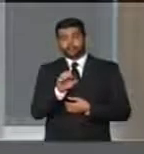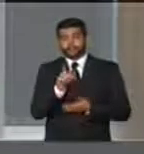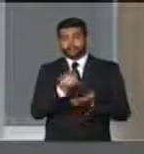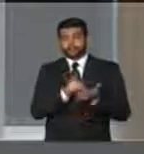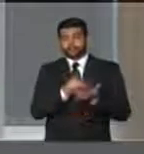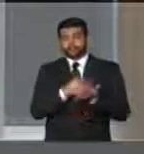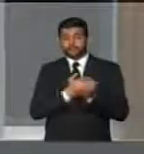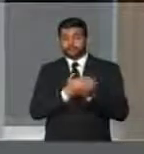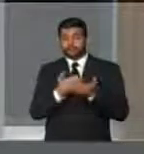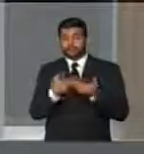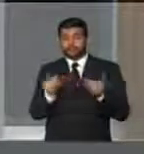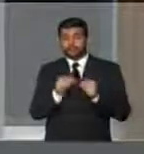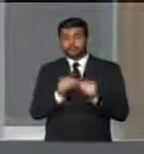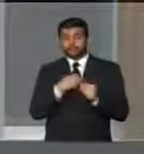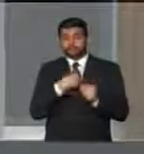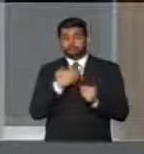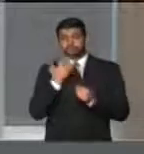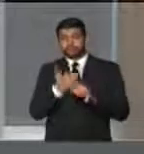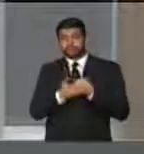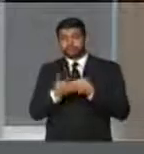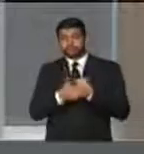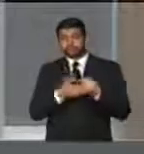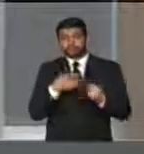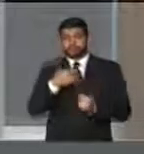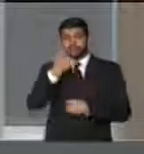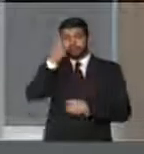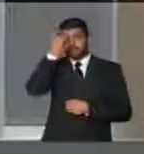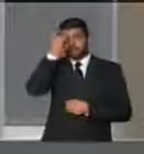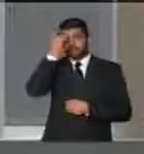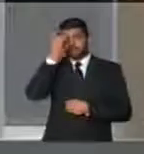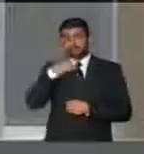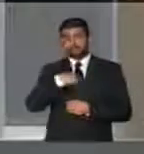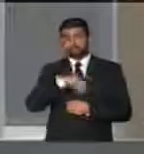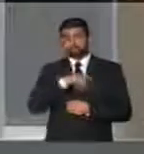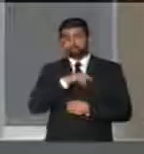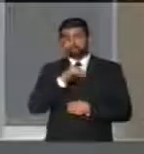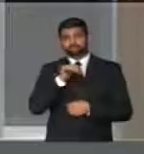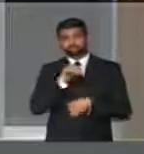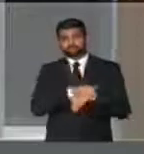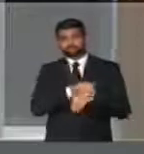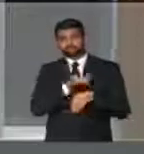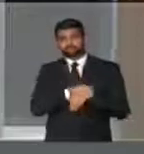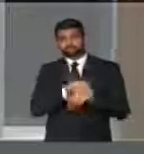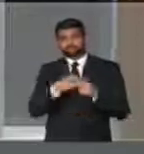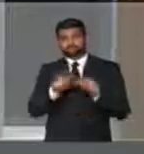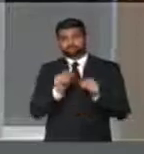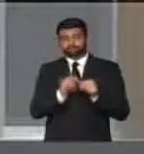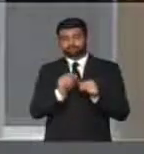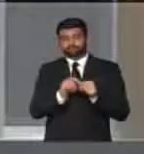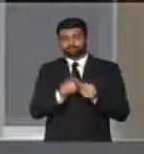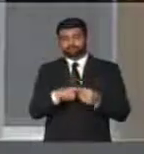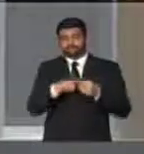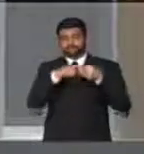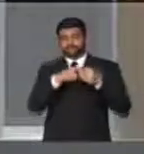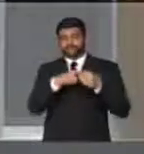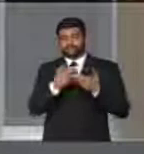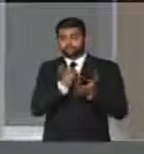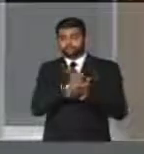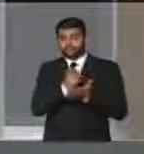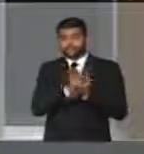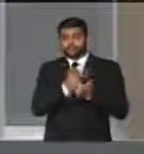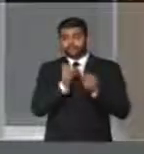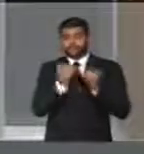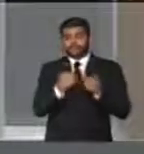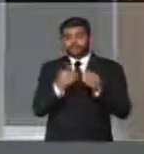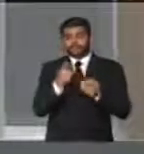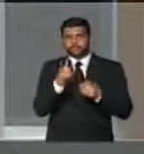Um processo que se baseia numa lógica de dependência, de reprimarização do país, de exportação